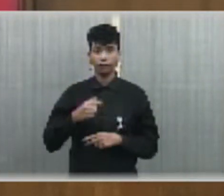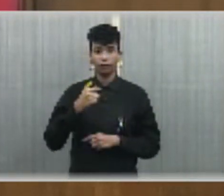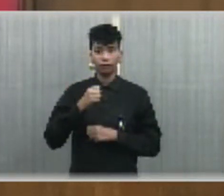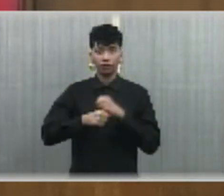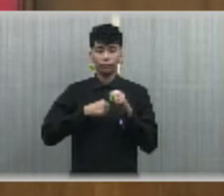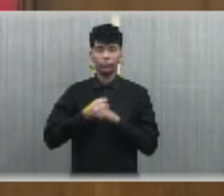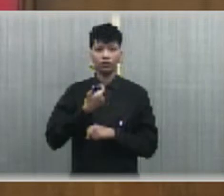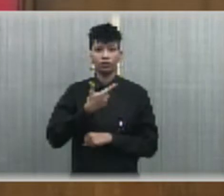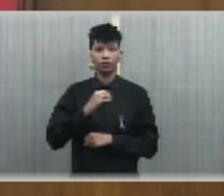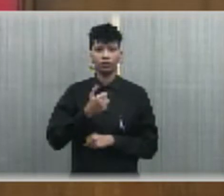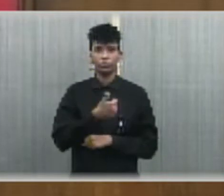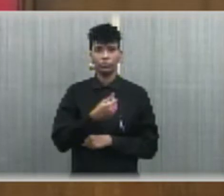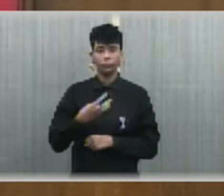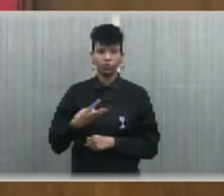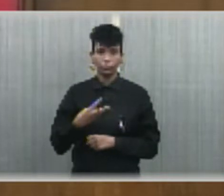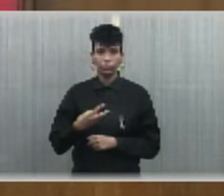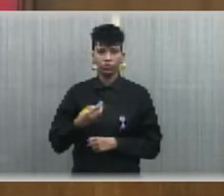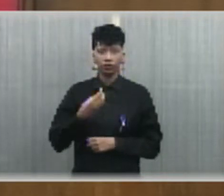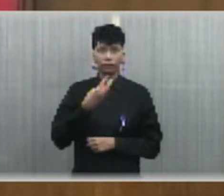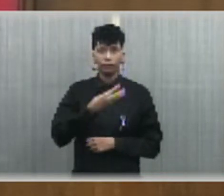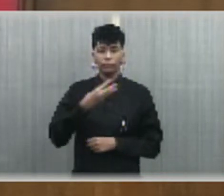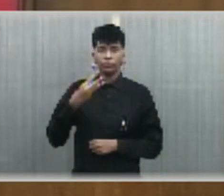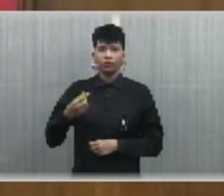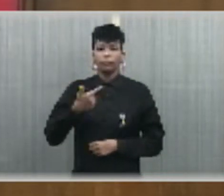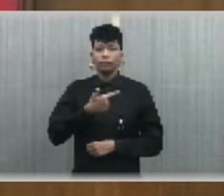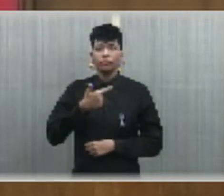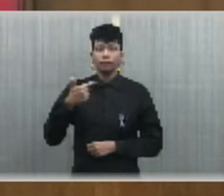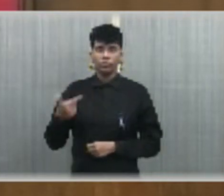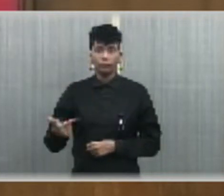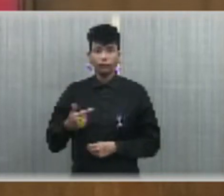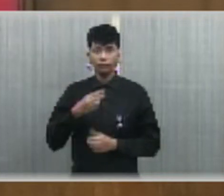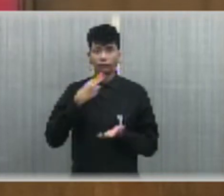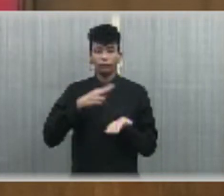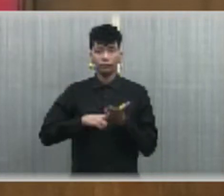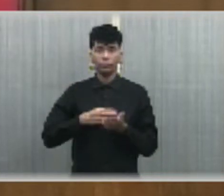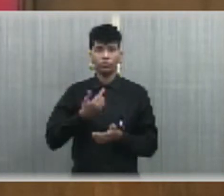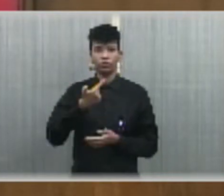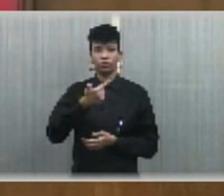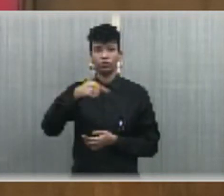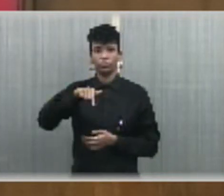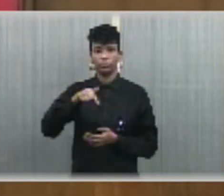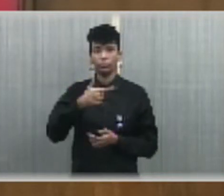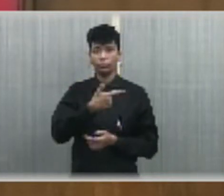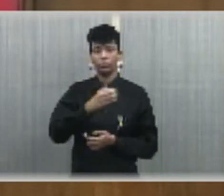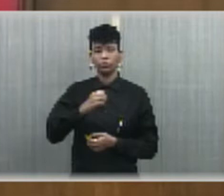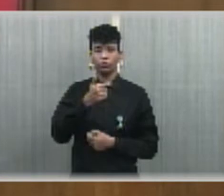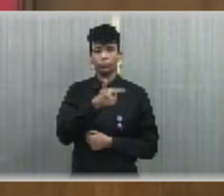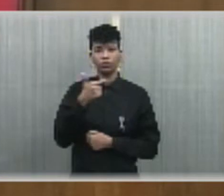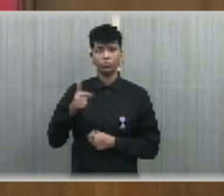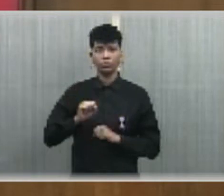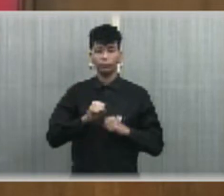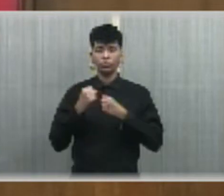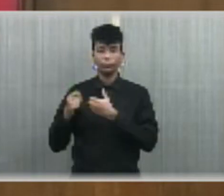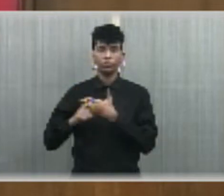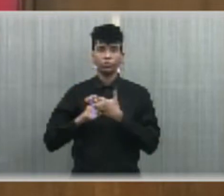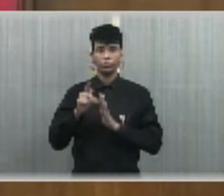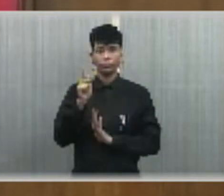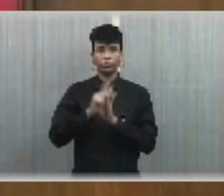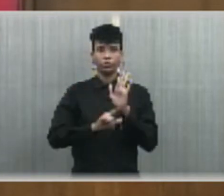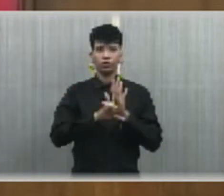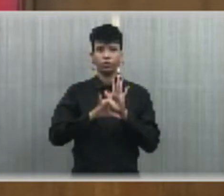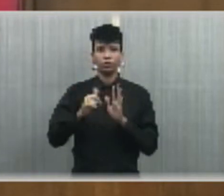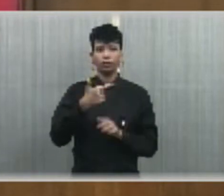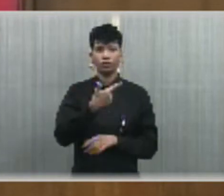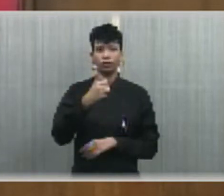de 2023. De número 33/2022, mensagem de 57/2022, Poder Executivo, processo